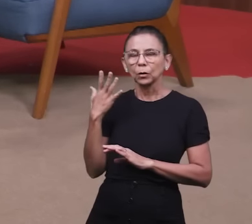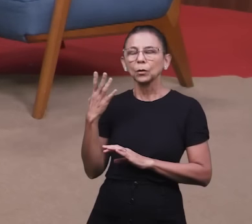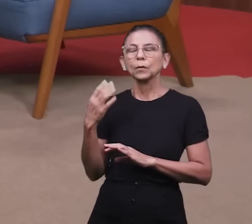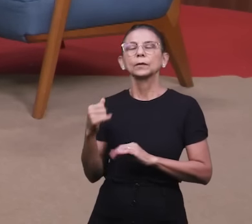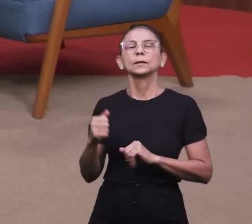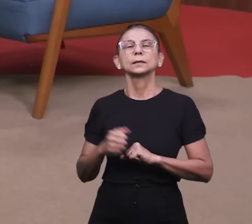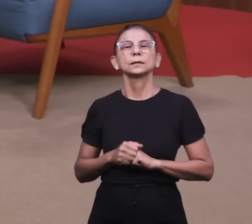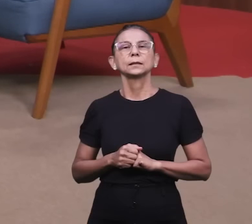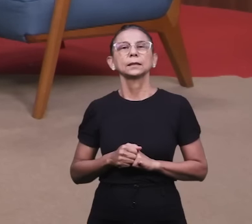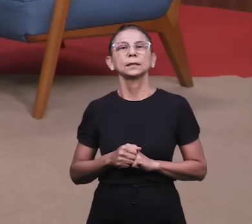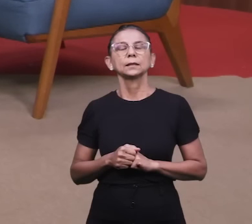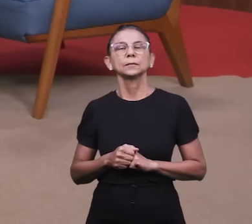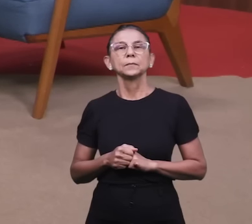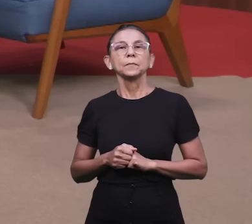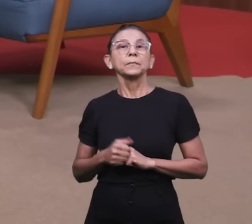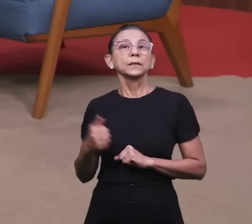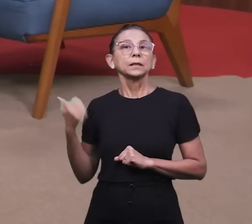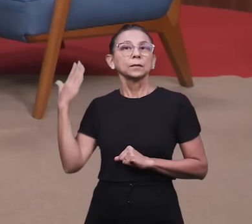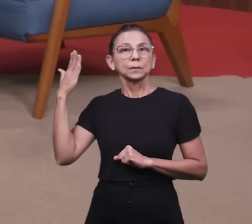Ressurreição